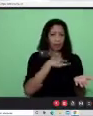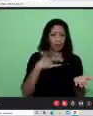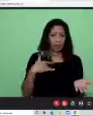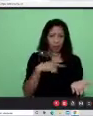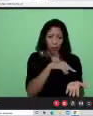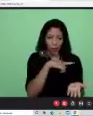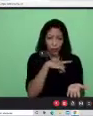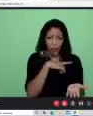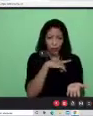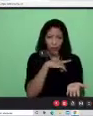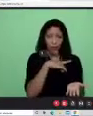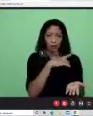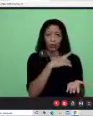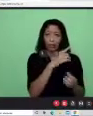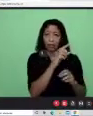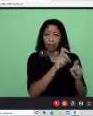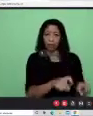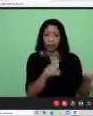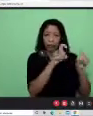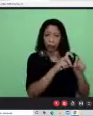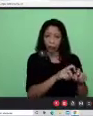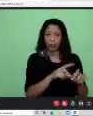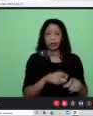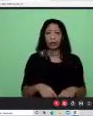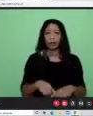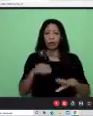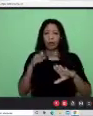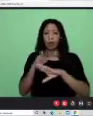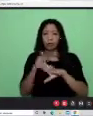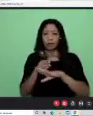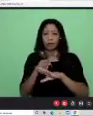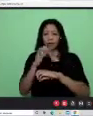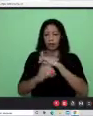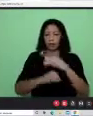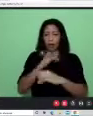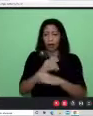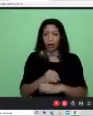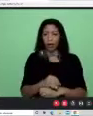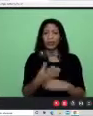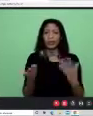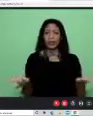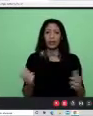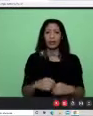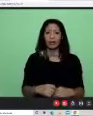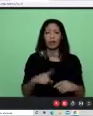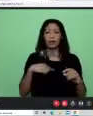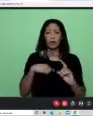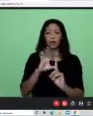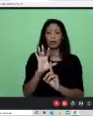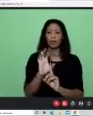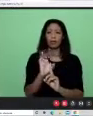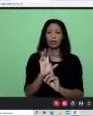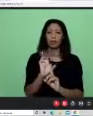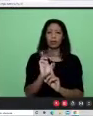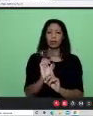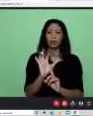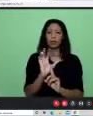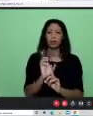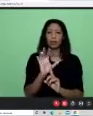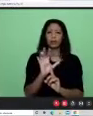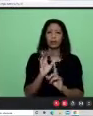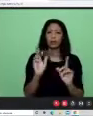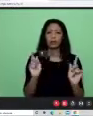ponto de acesso à internet. Não existe isso. Você pode botar até um acesso, tem um roteadorzinho que é via satélite, você